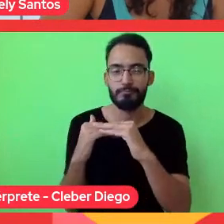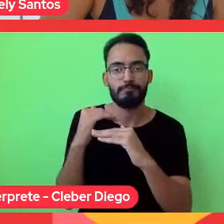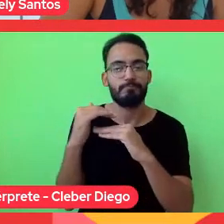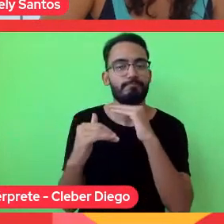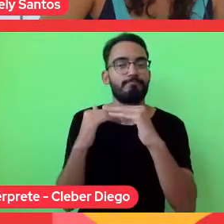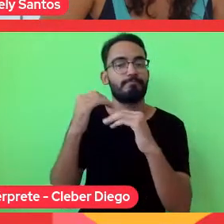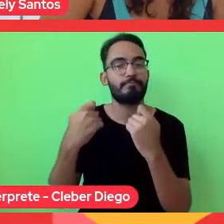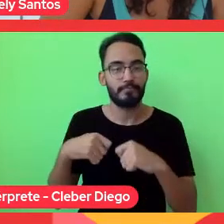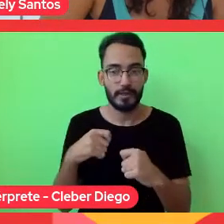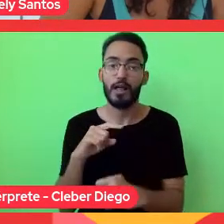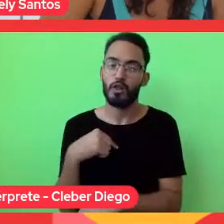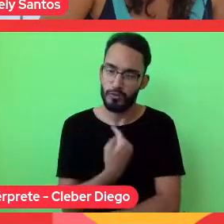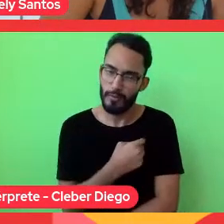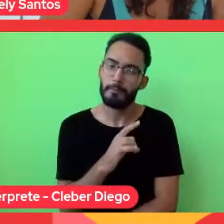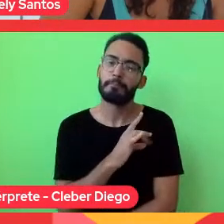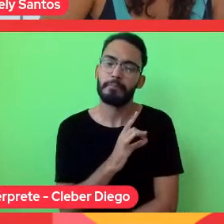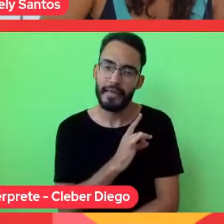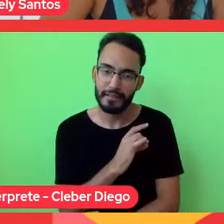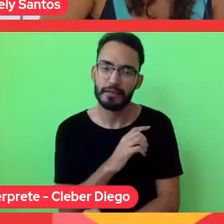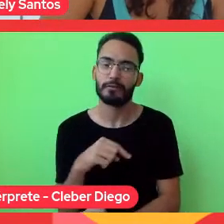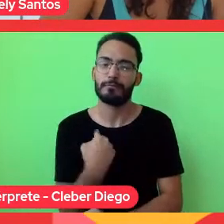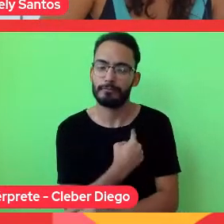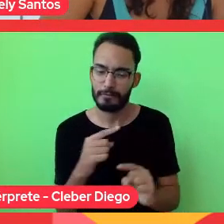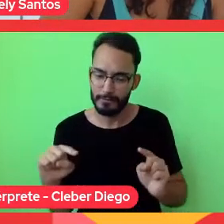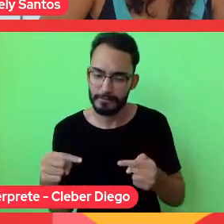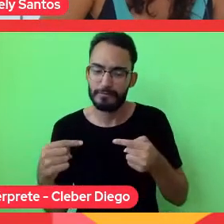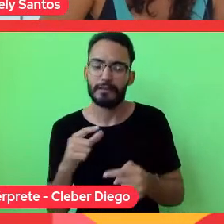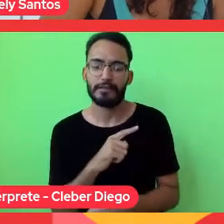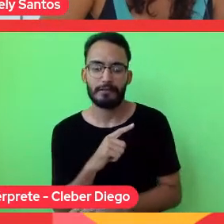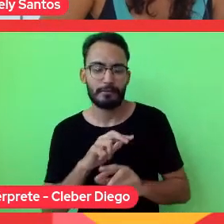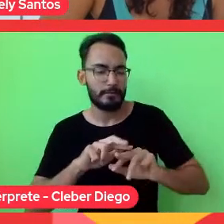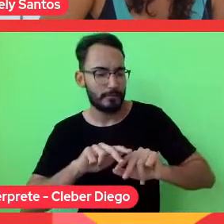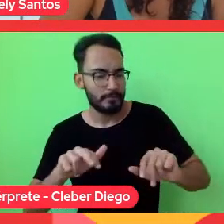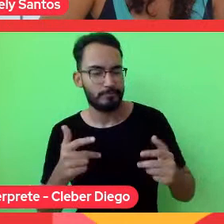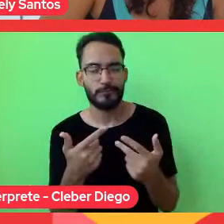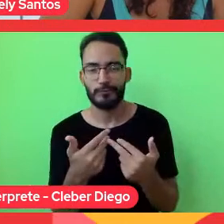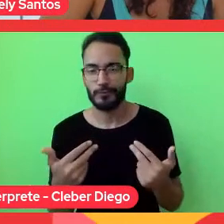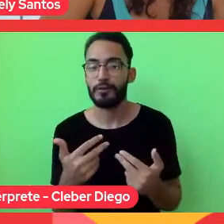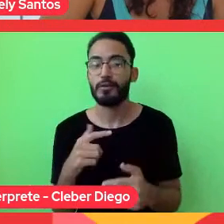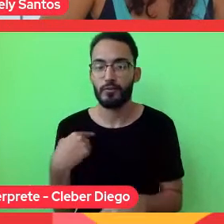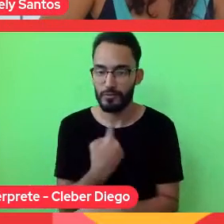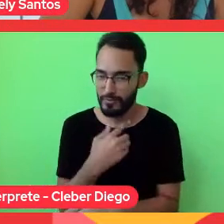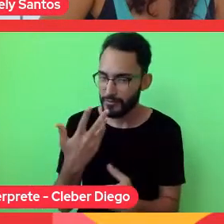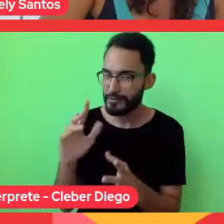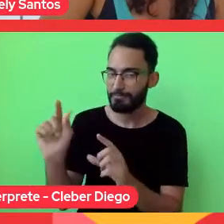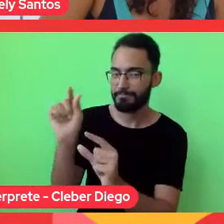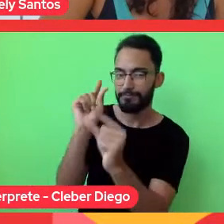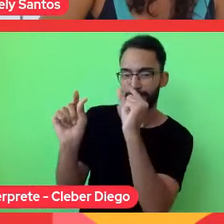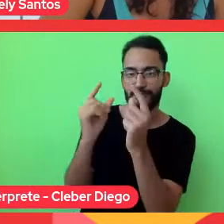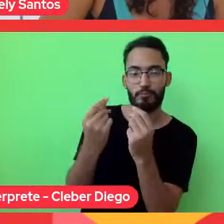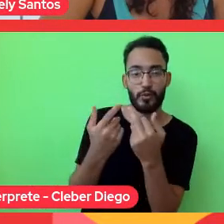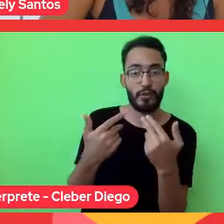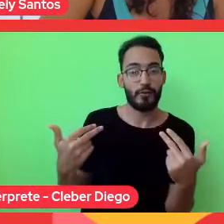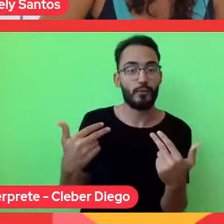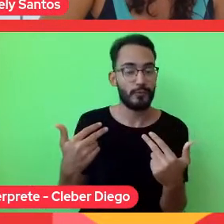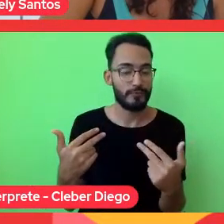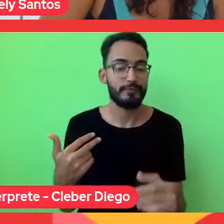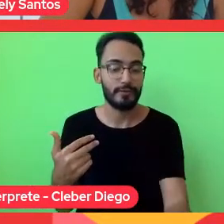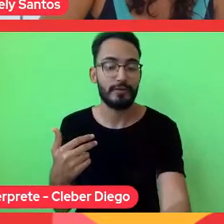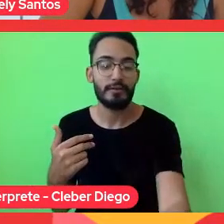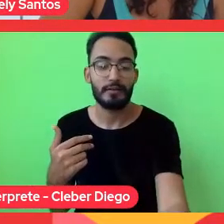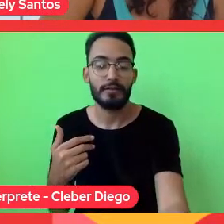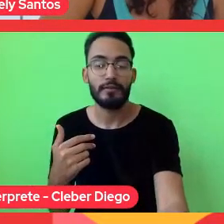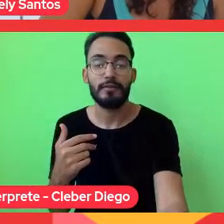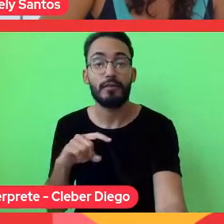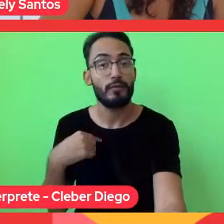também teve medo, a gente enfrentou muita coisa, como disse a Lari, né? A gente ouviu muita coisa, e a gente não está sozinha,